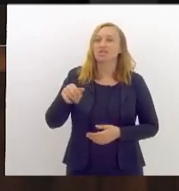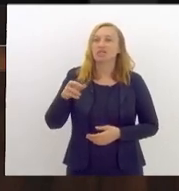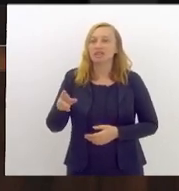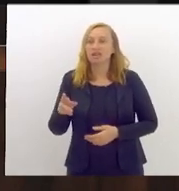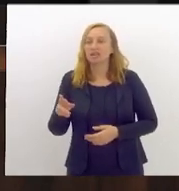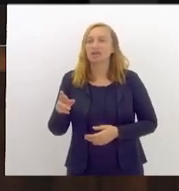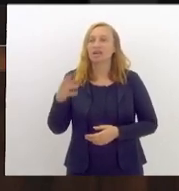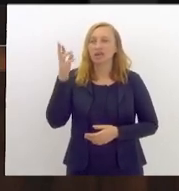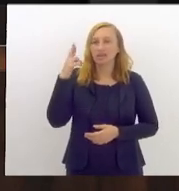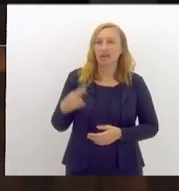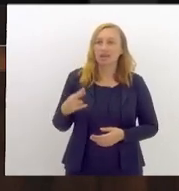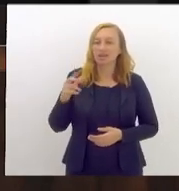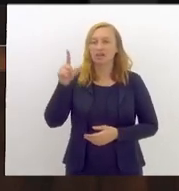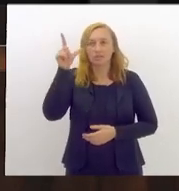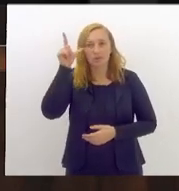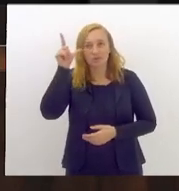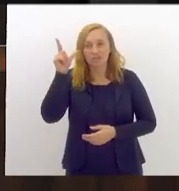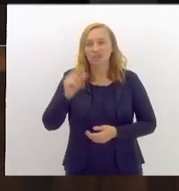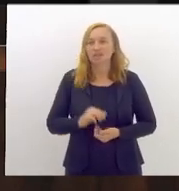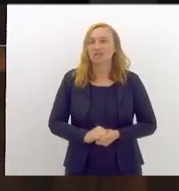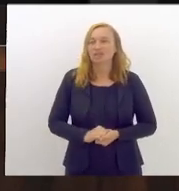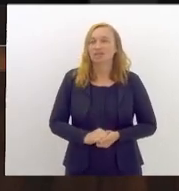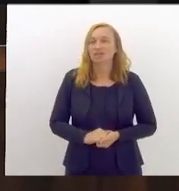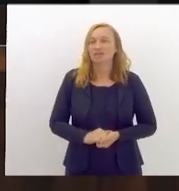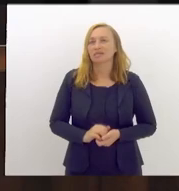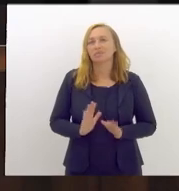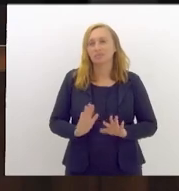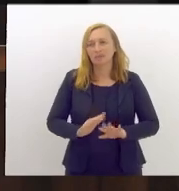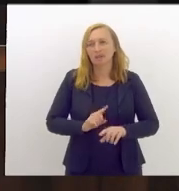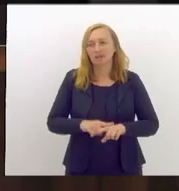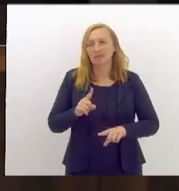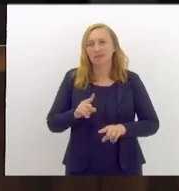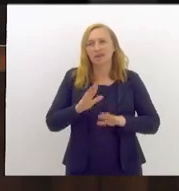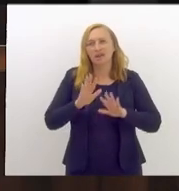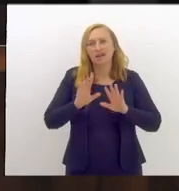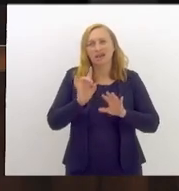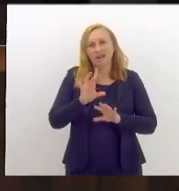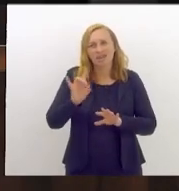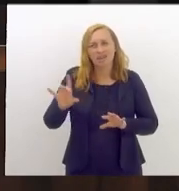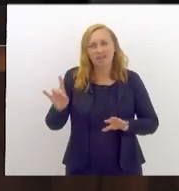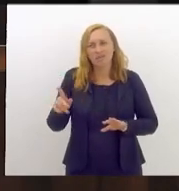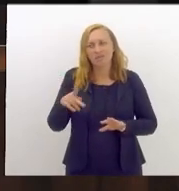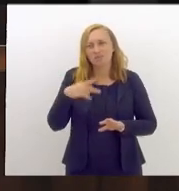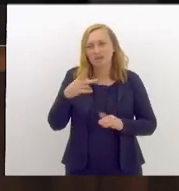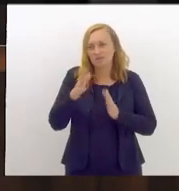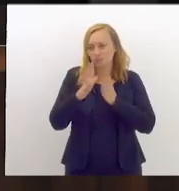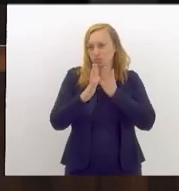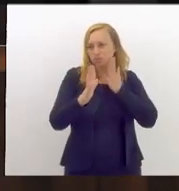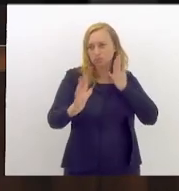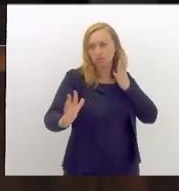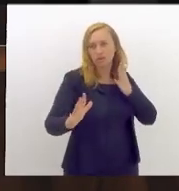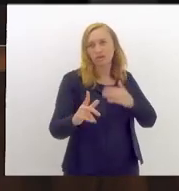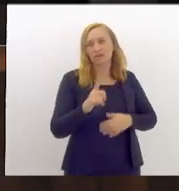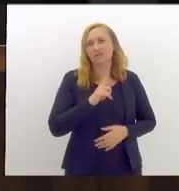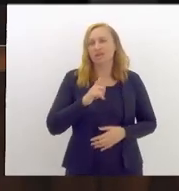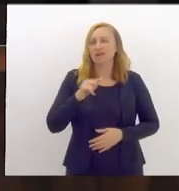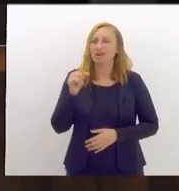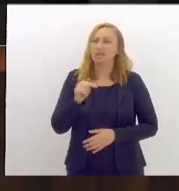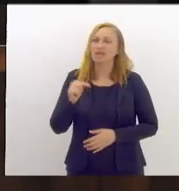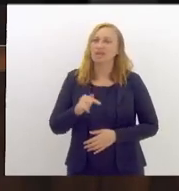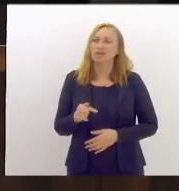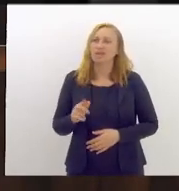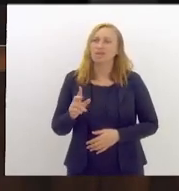Lucinha mas aí cada um traz do outro mundo que tem aqui